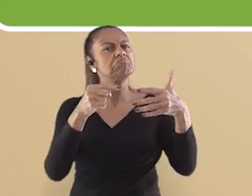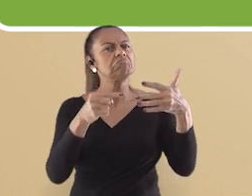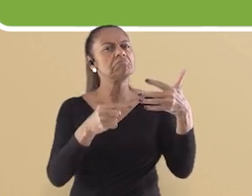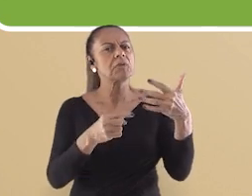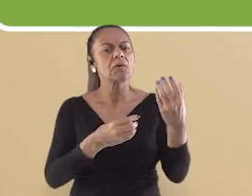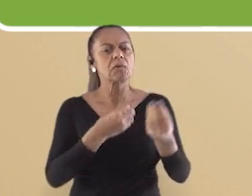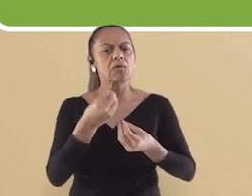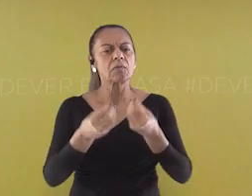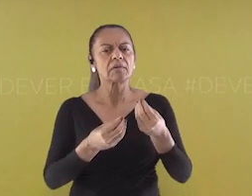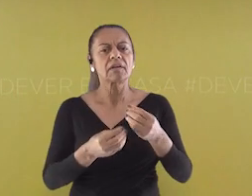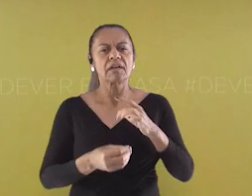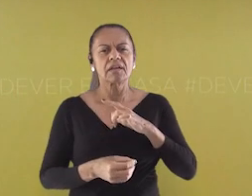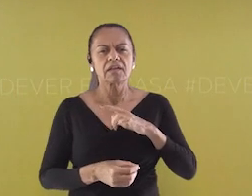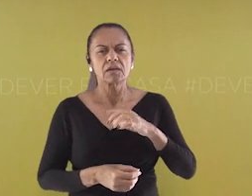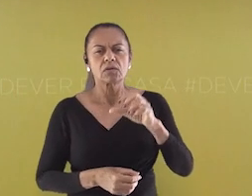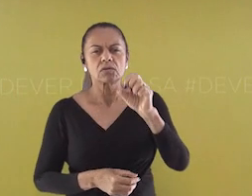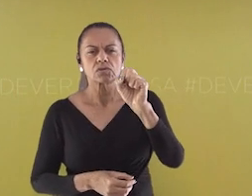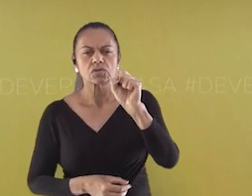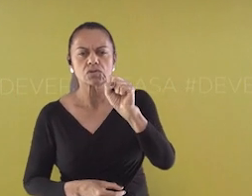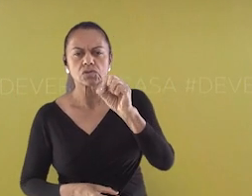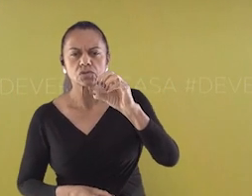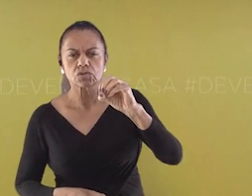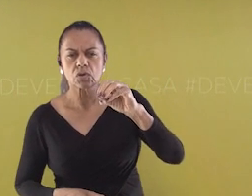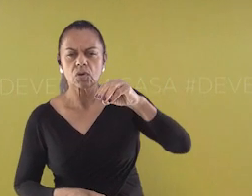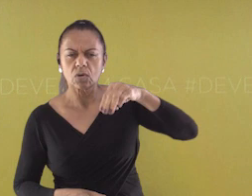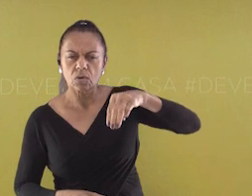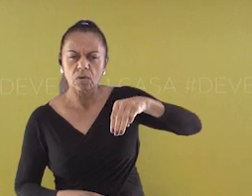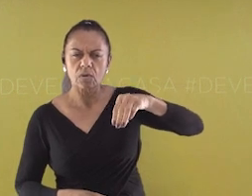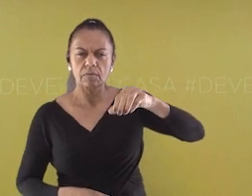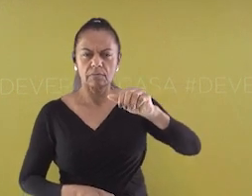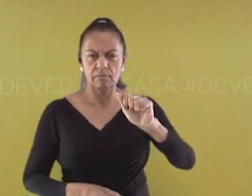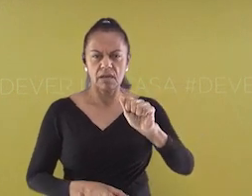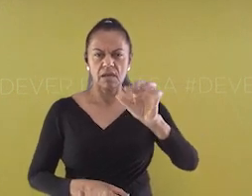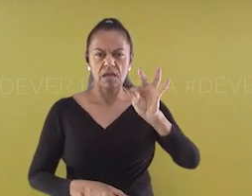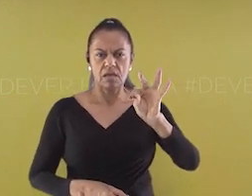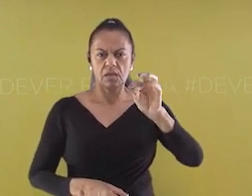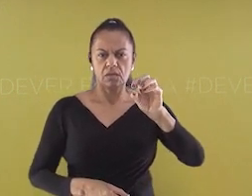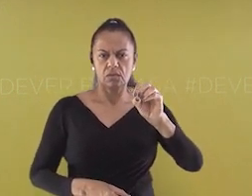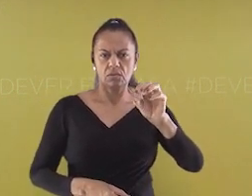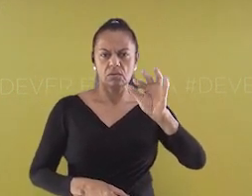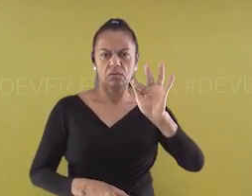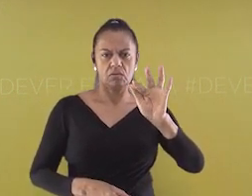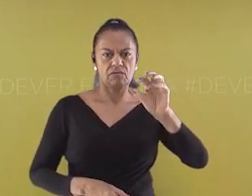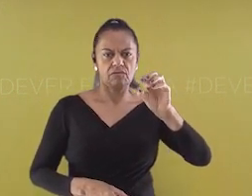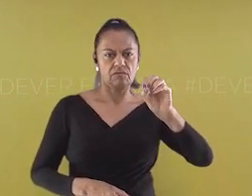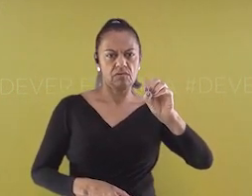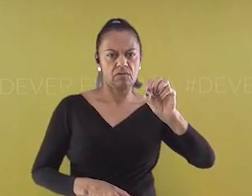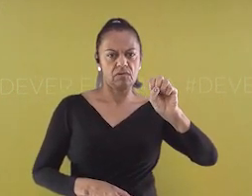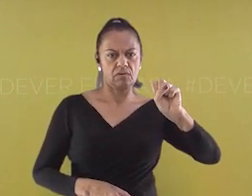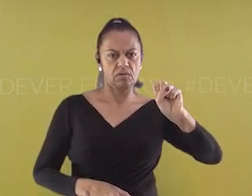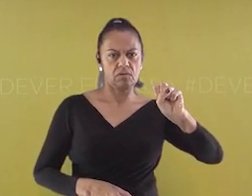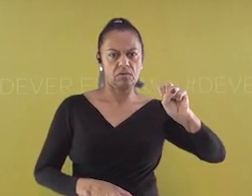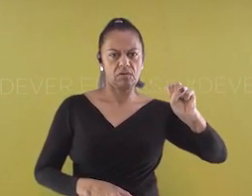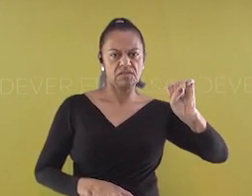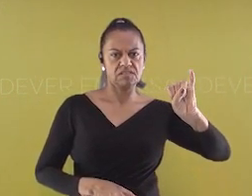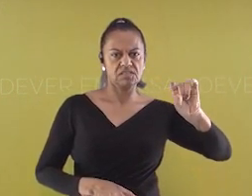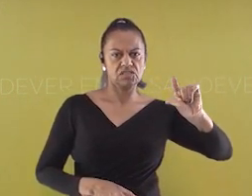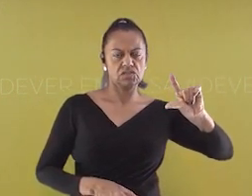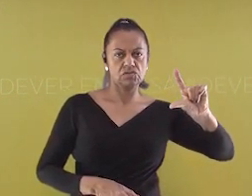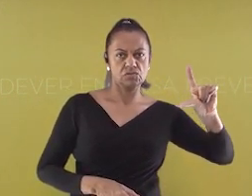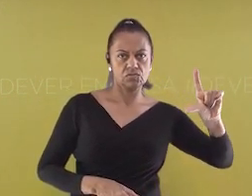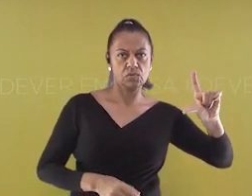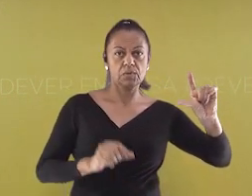esses tipos de fósseis? Sim, existe o somatofóssil, que é quando nós encontramos